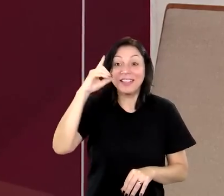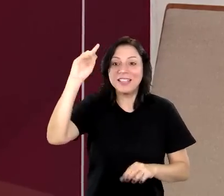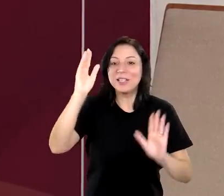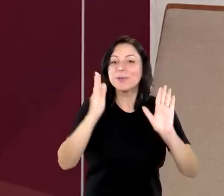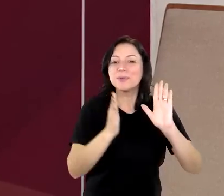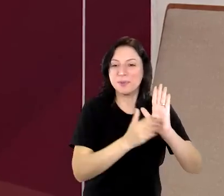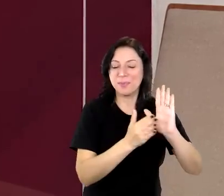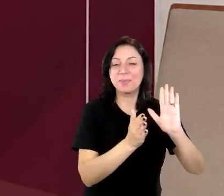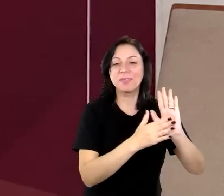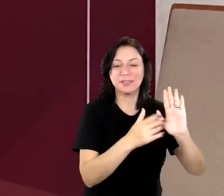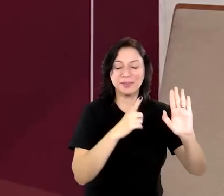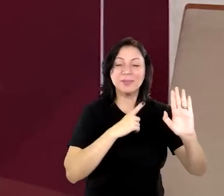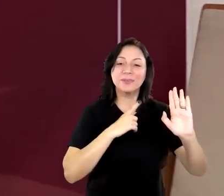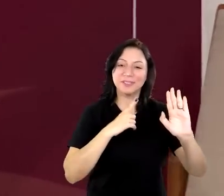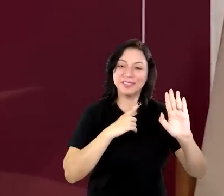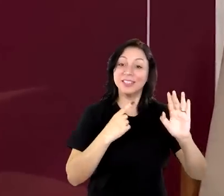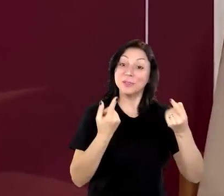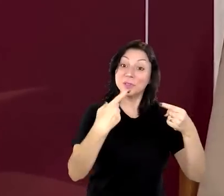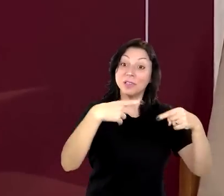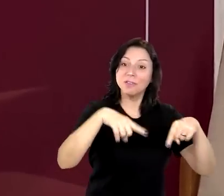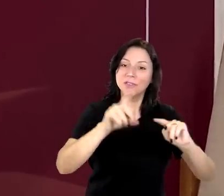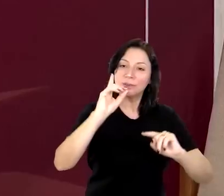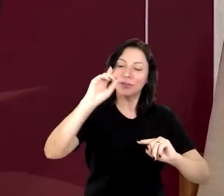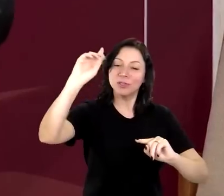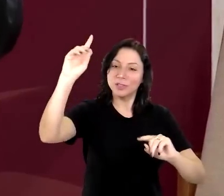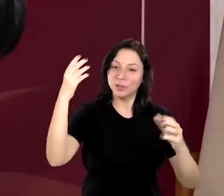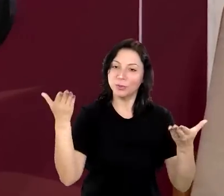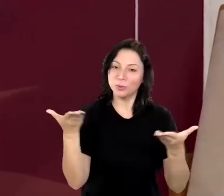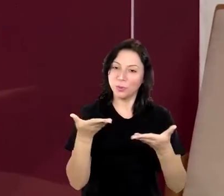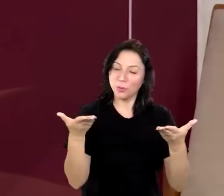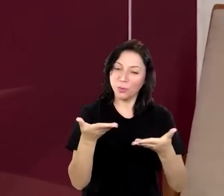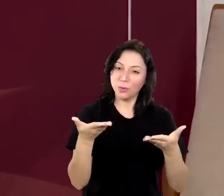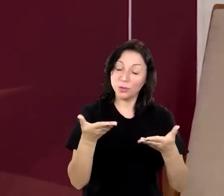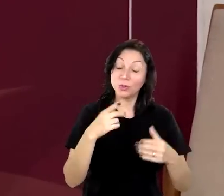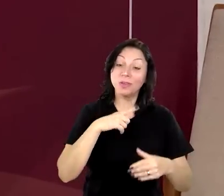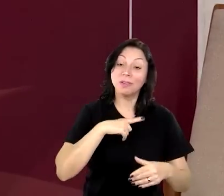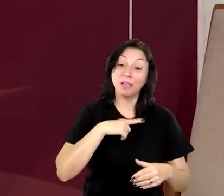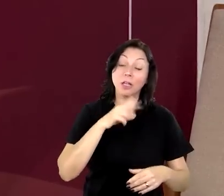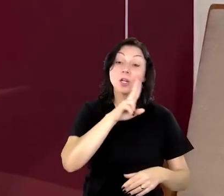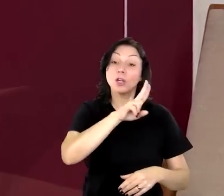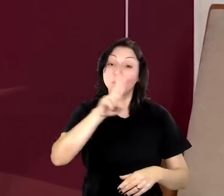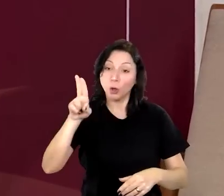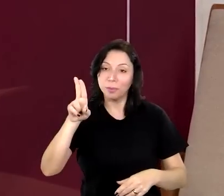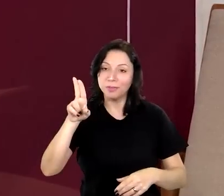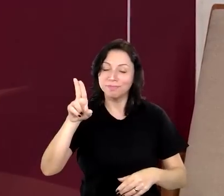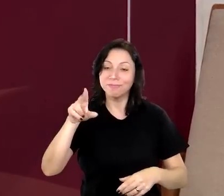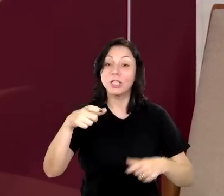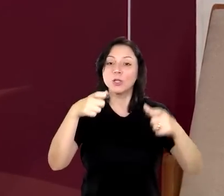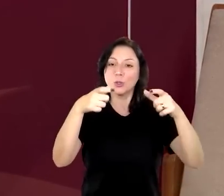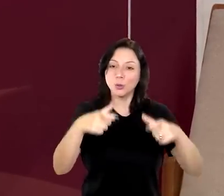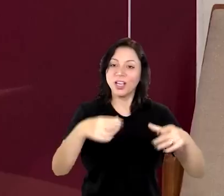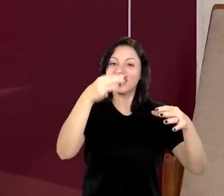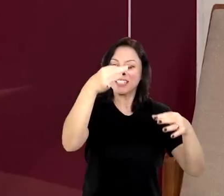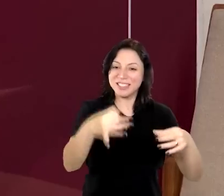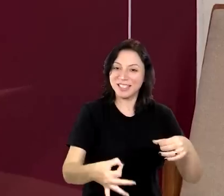E o desafio de Deus nessa manhã tem nome, tem endereço, tem